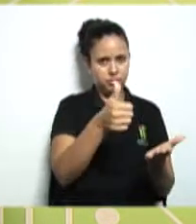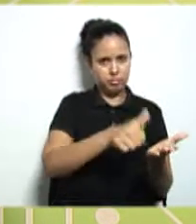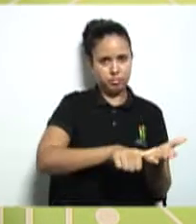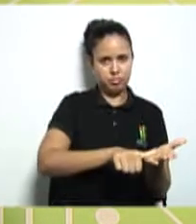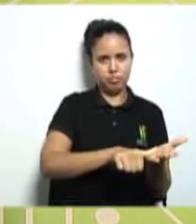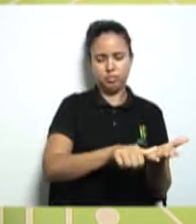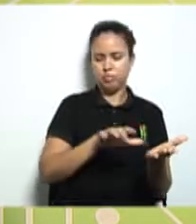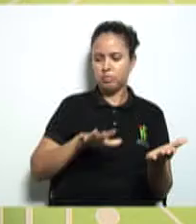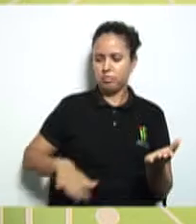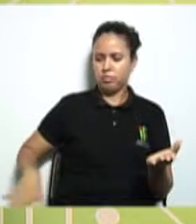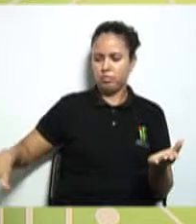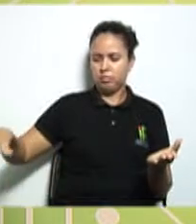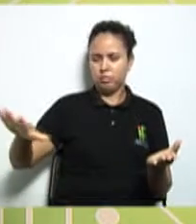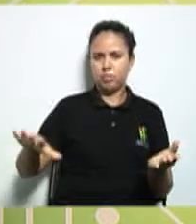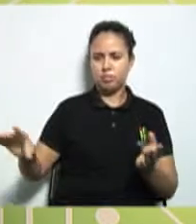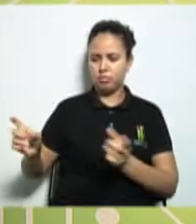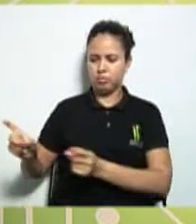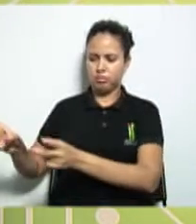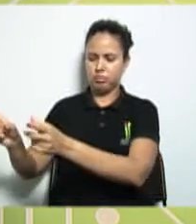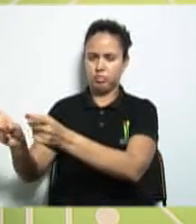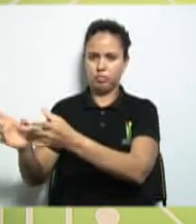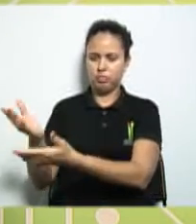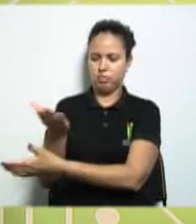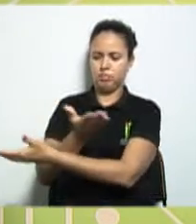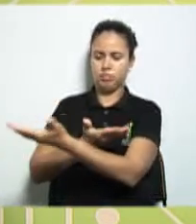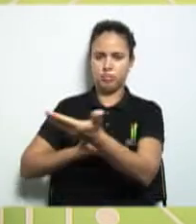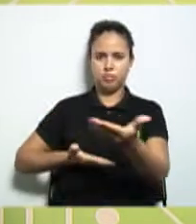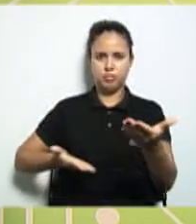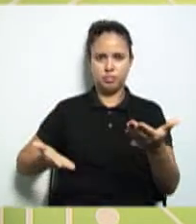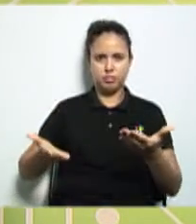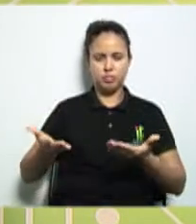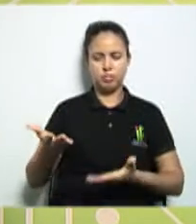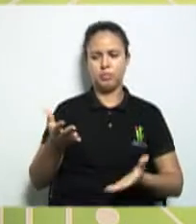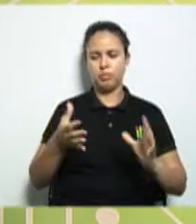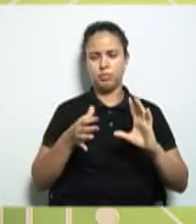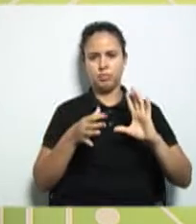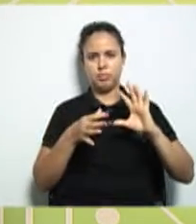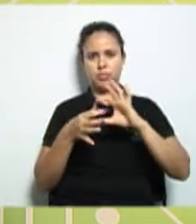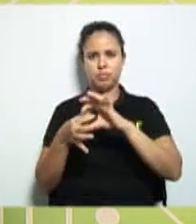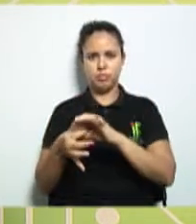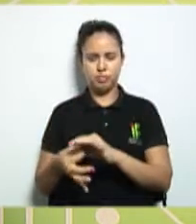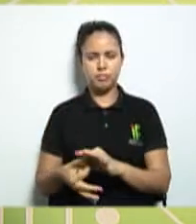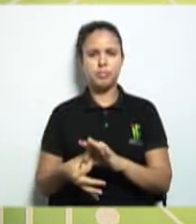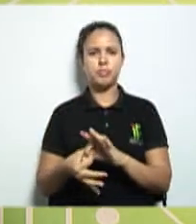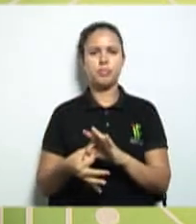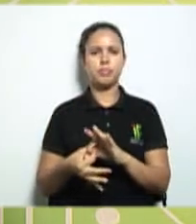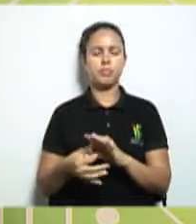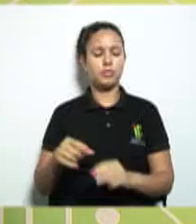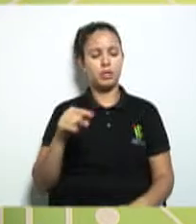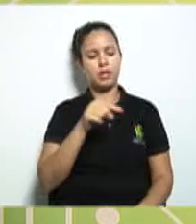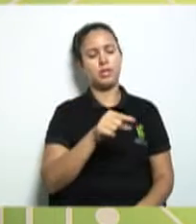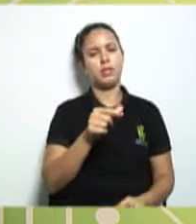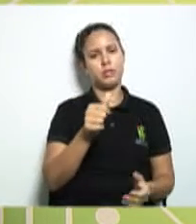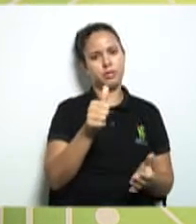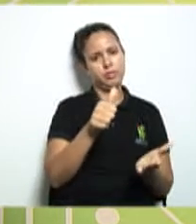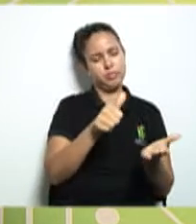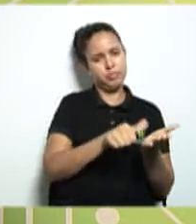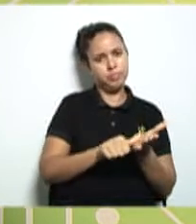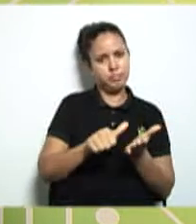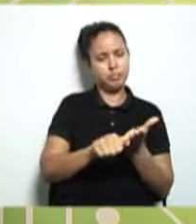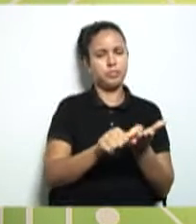cooperado e o que? O mercado, para viabilizar, para que esse cooperado ele tenha